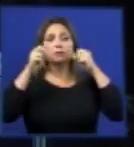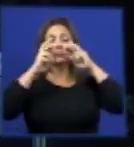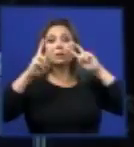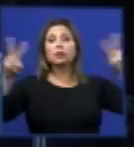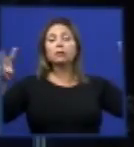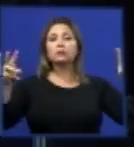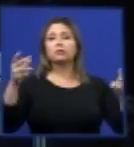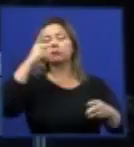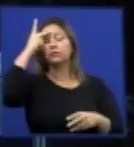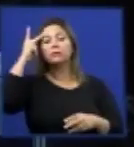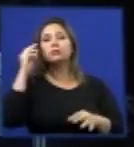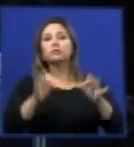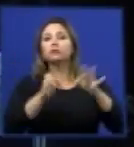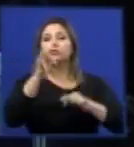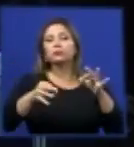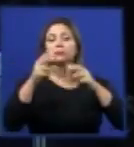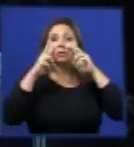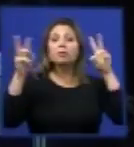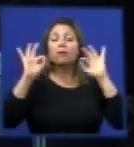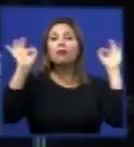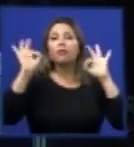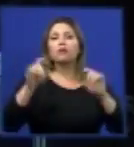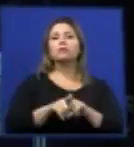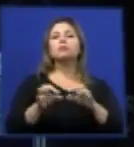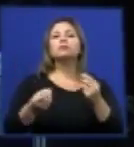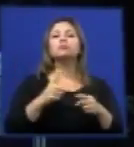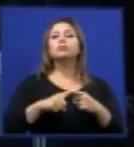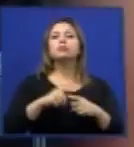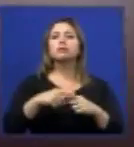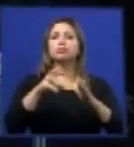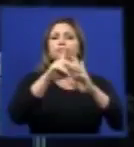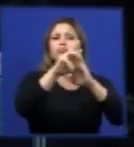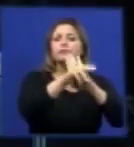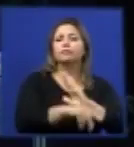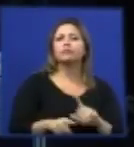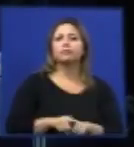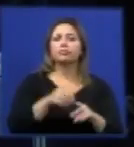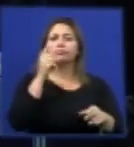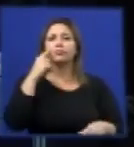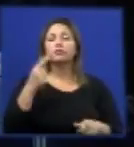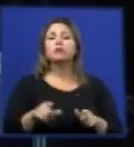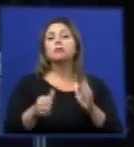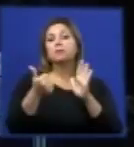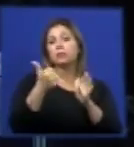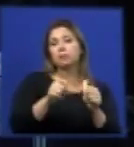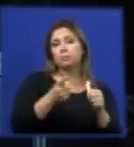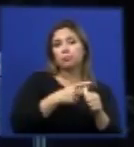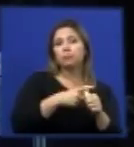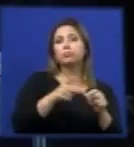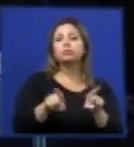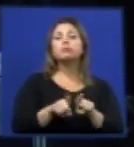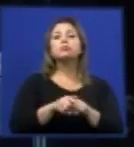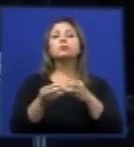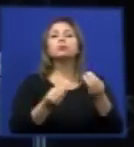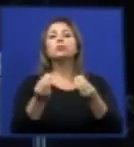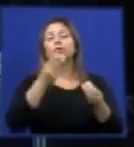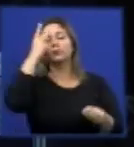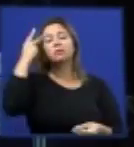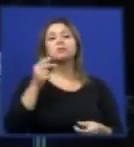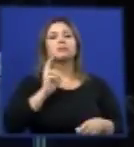corte para várias análises que são possíveis nesse caso no primeiro no primeiro nível evidentemente há o embate